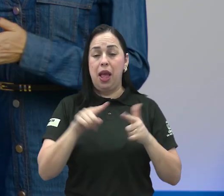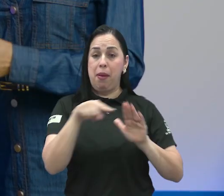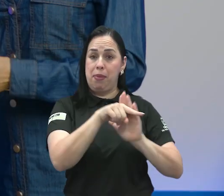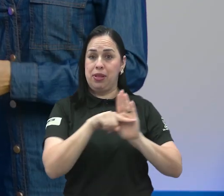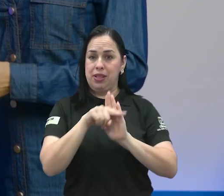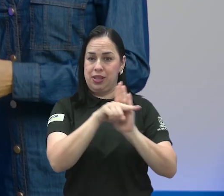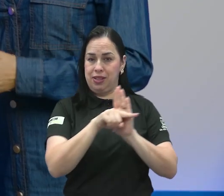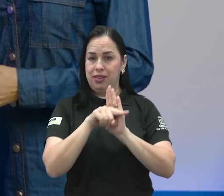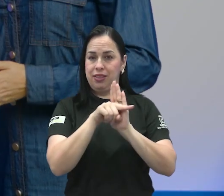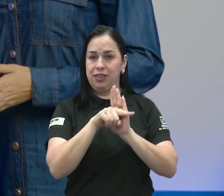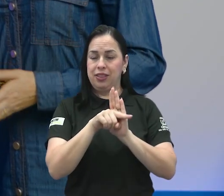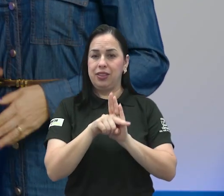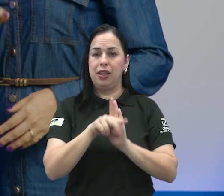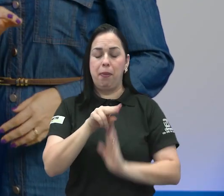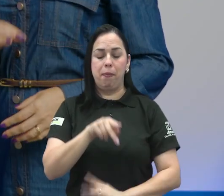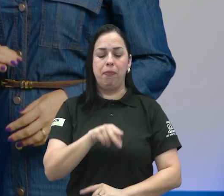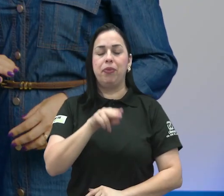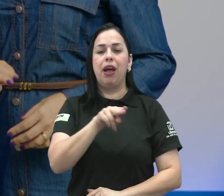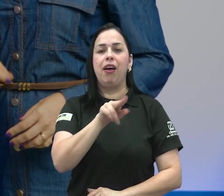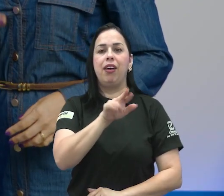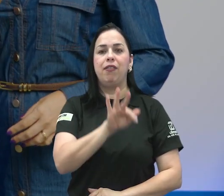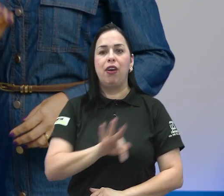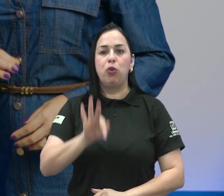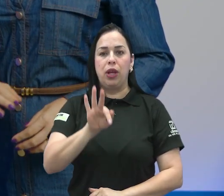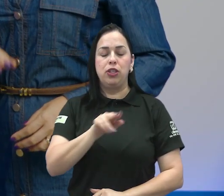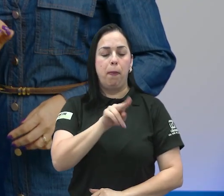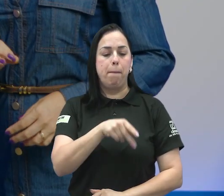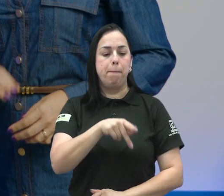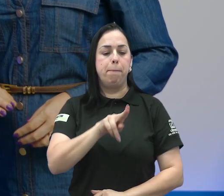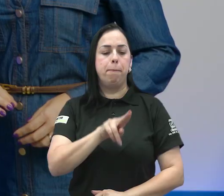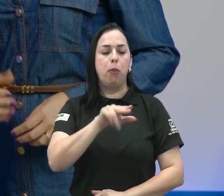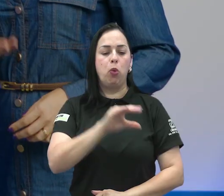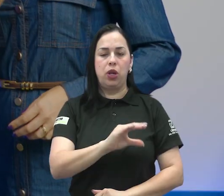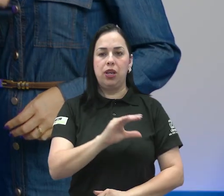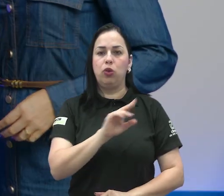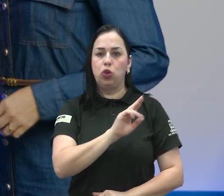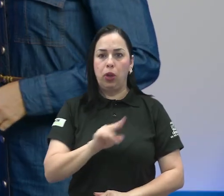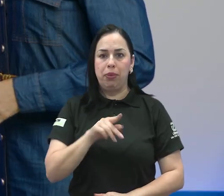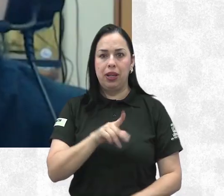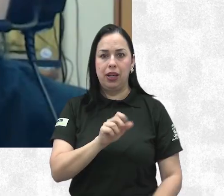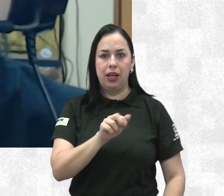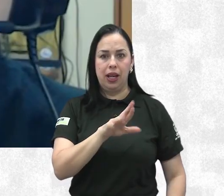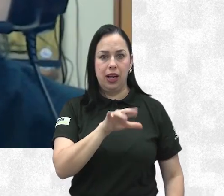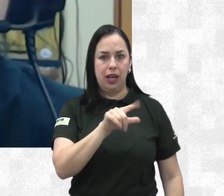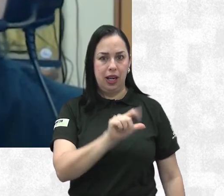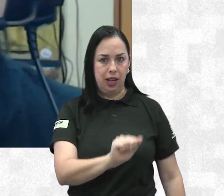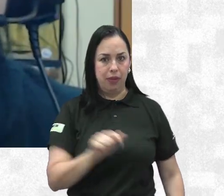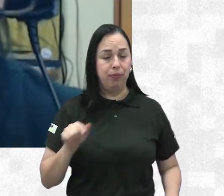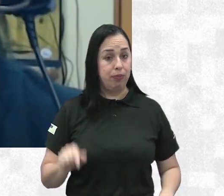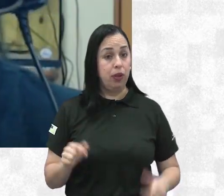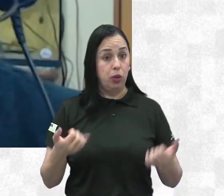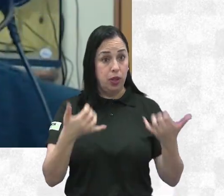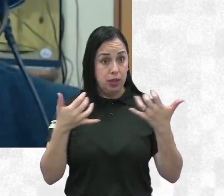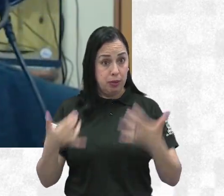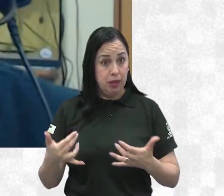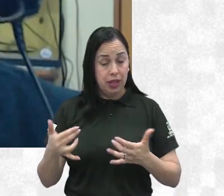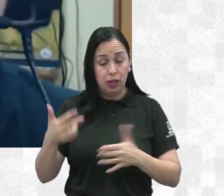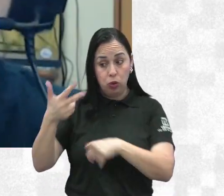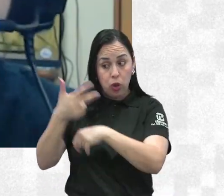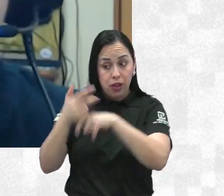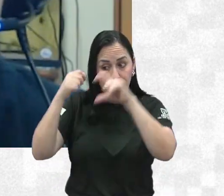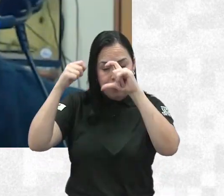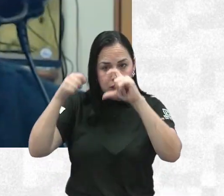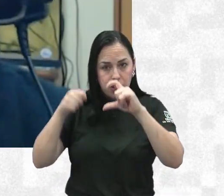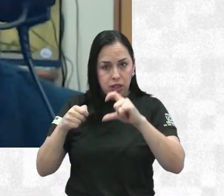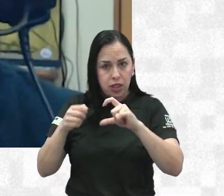e pesquisadora de nano-learning da PUC São Paulo, Carla Lukzick. Vamos conferir. Quando a gente fala sobre o nano-learning, a